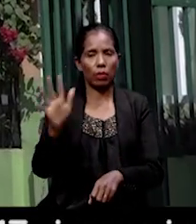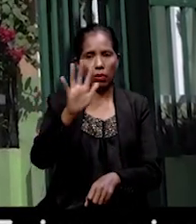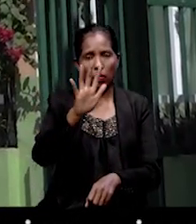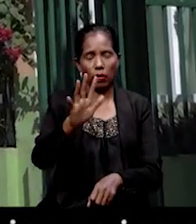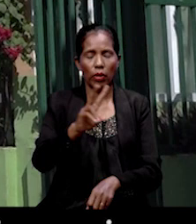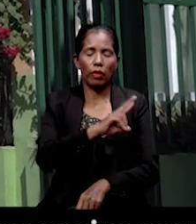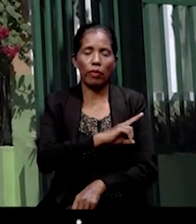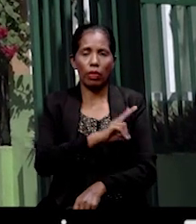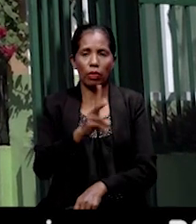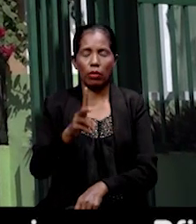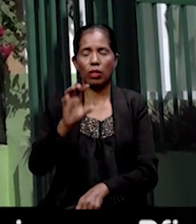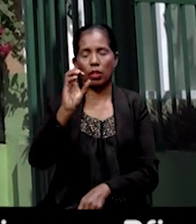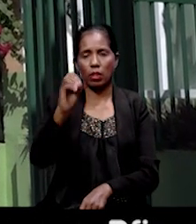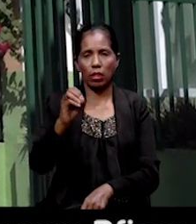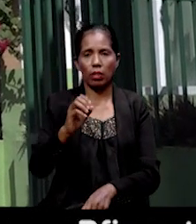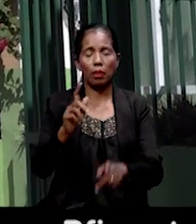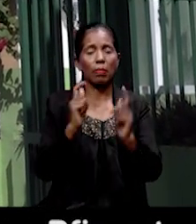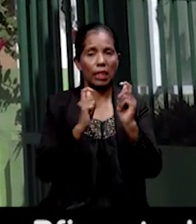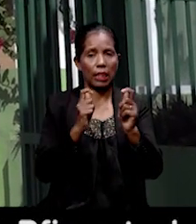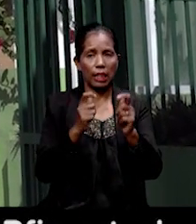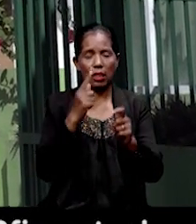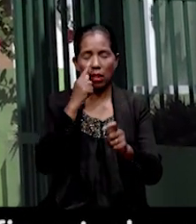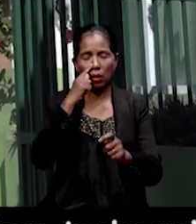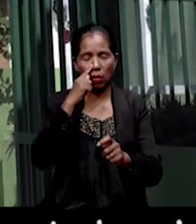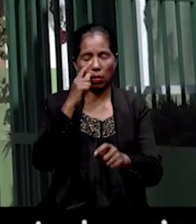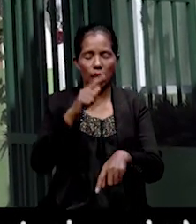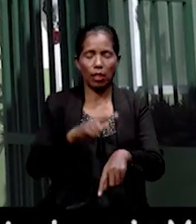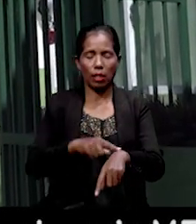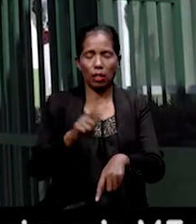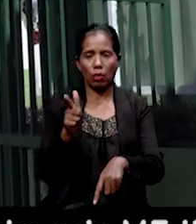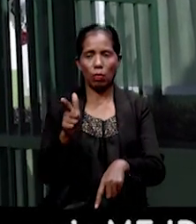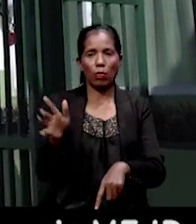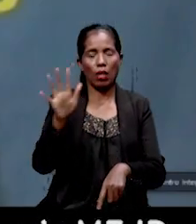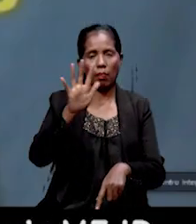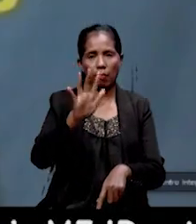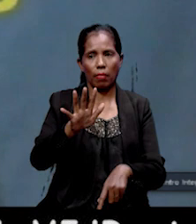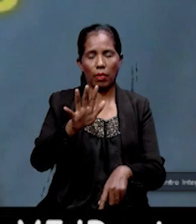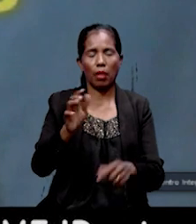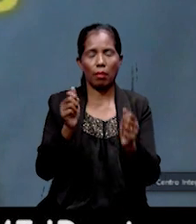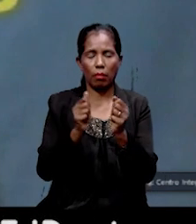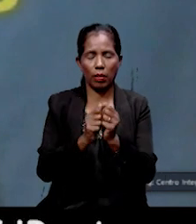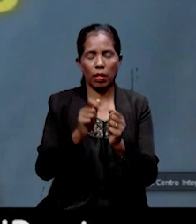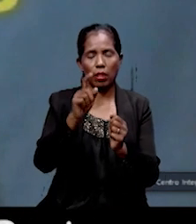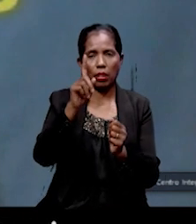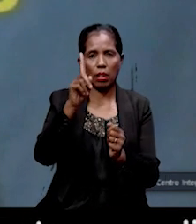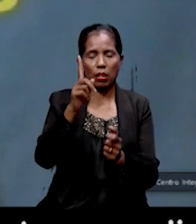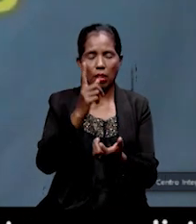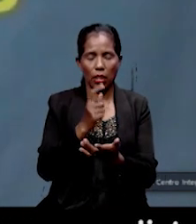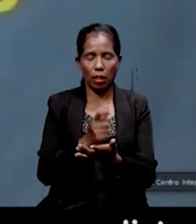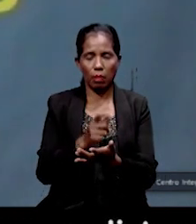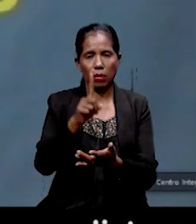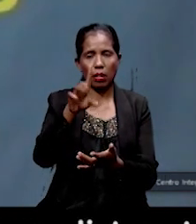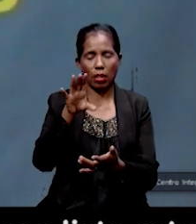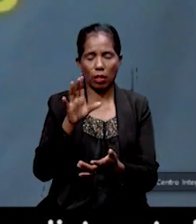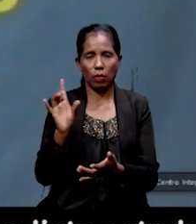veracruz zero, no total test PCR, ia horas ruanulu resin hat, ikus, riun ida atus ida hitu nulu resin